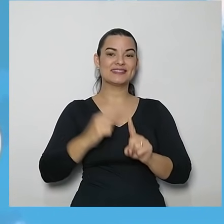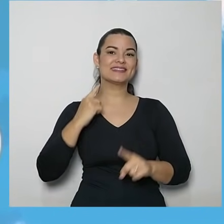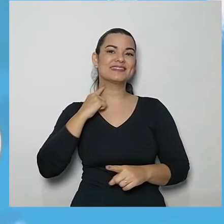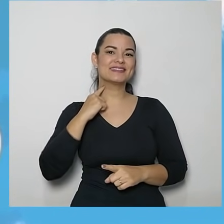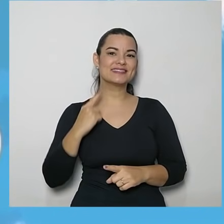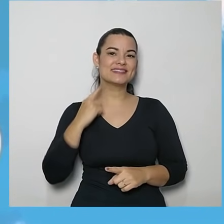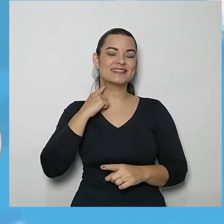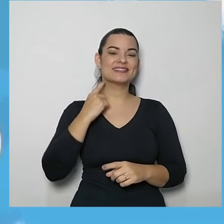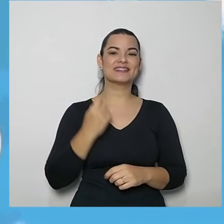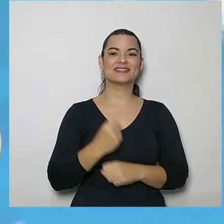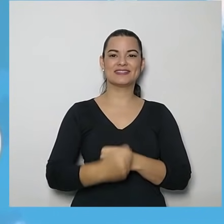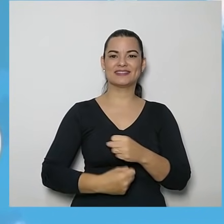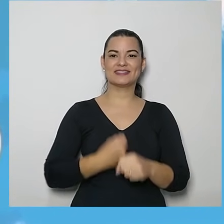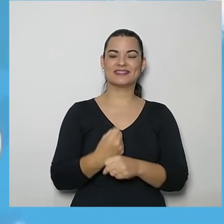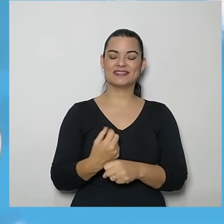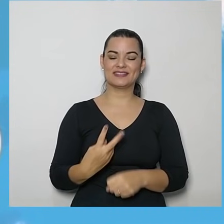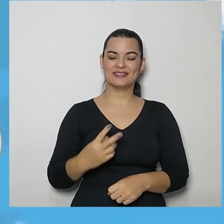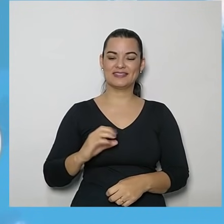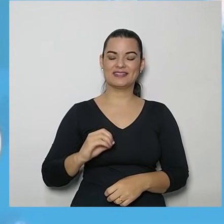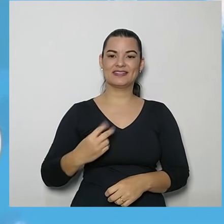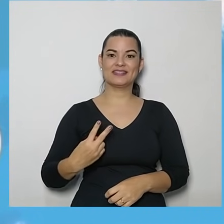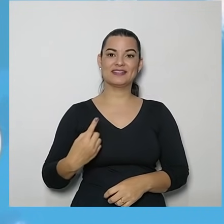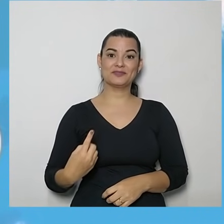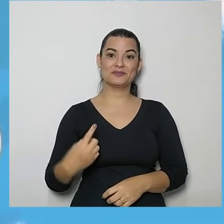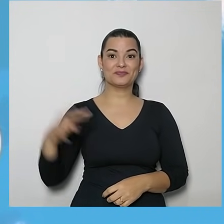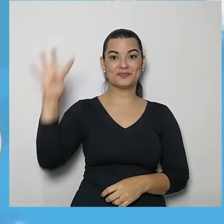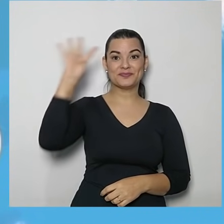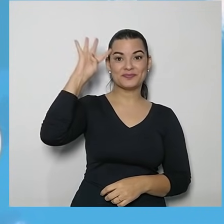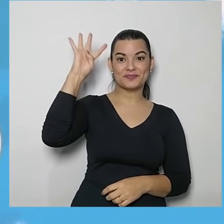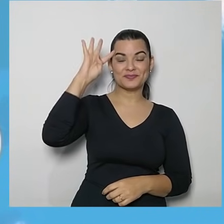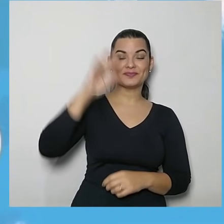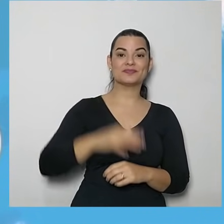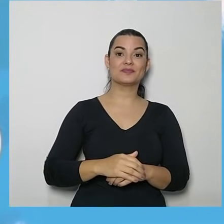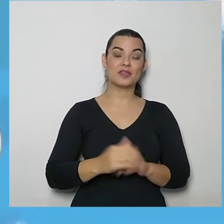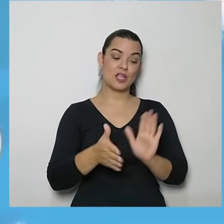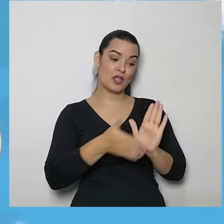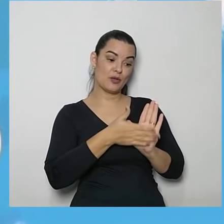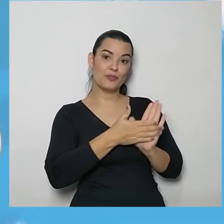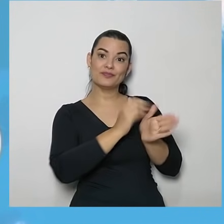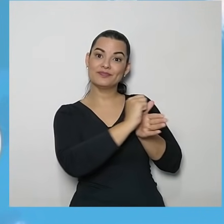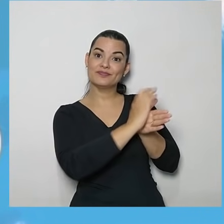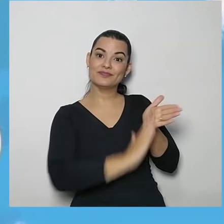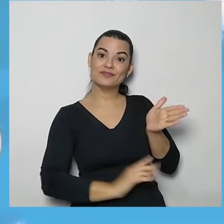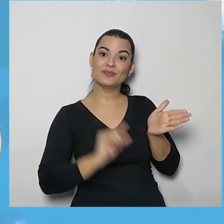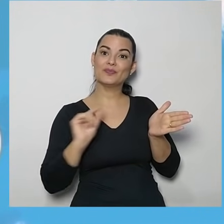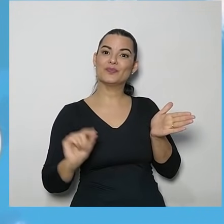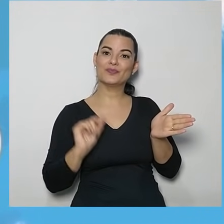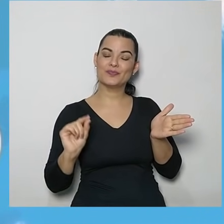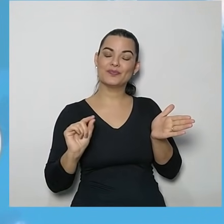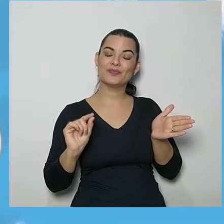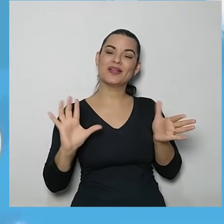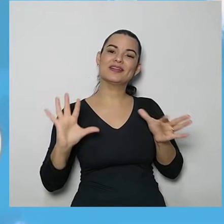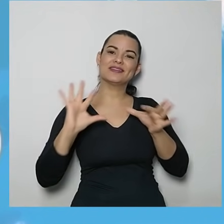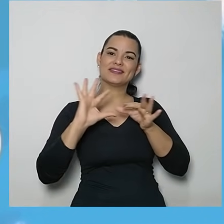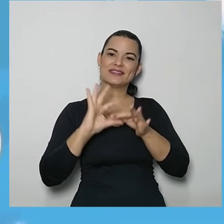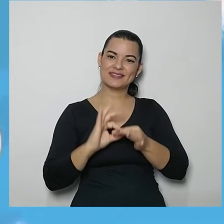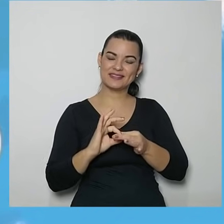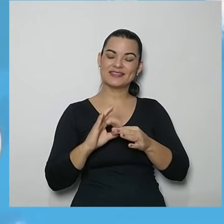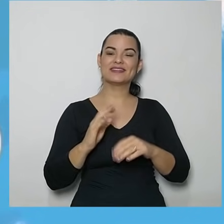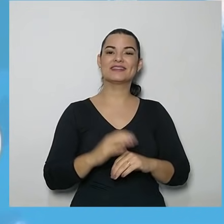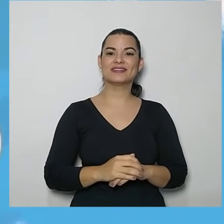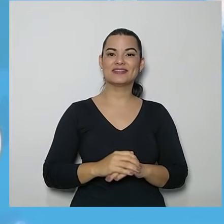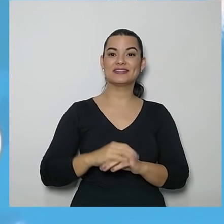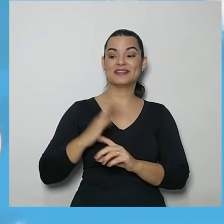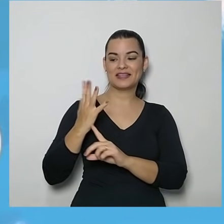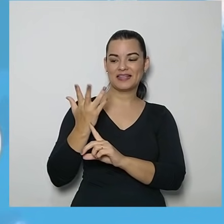26/5/2021, quarta-feira. A nossa proposta do dia está atrelada às obras do Ivan Cruz e